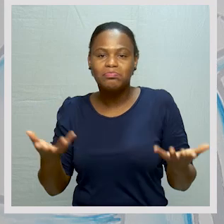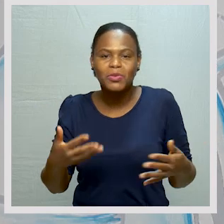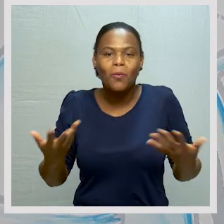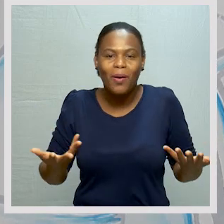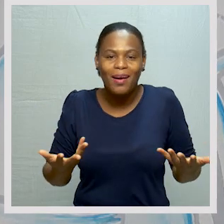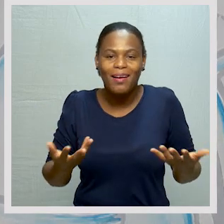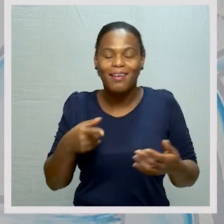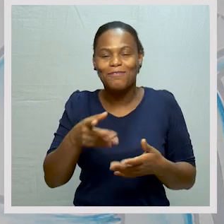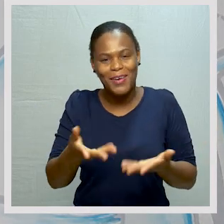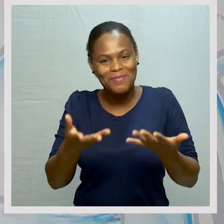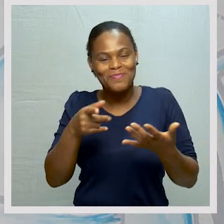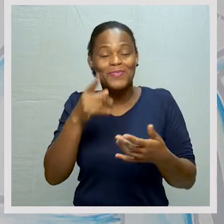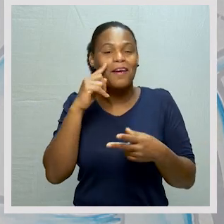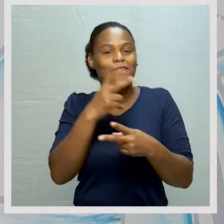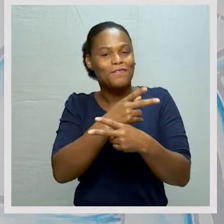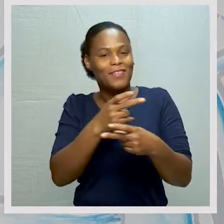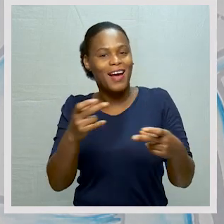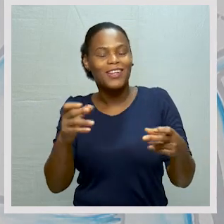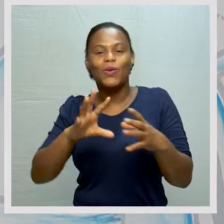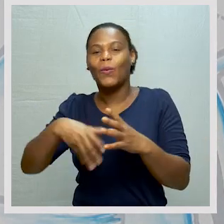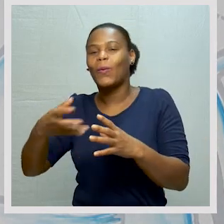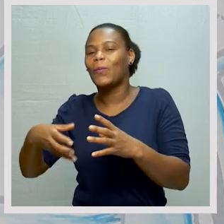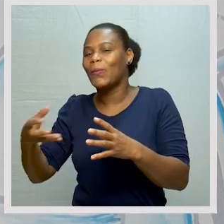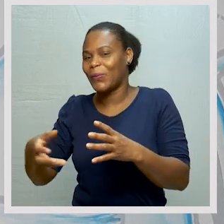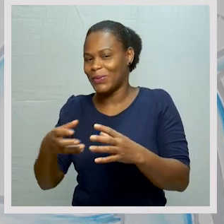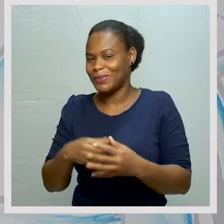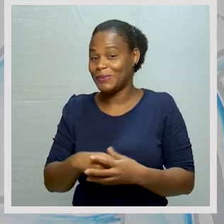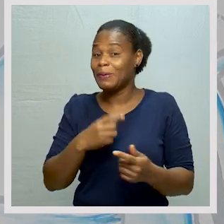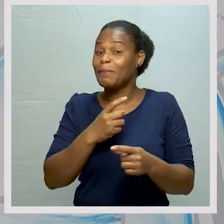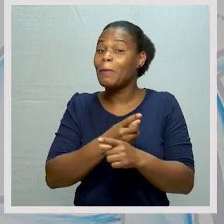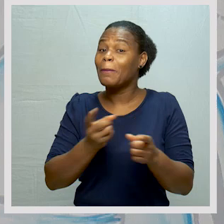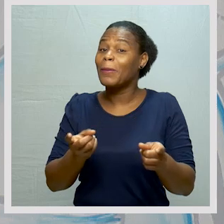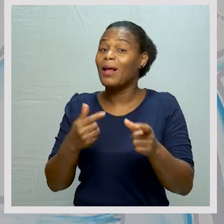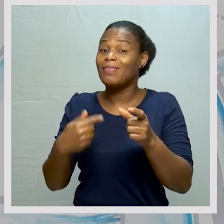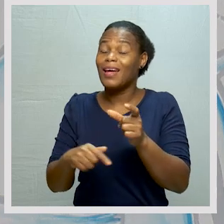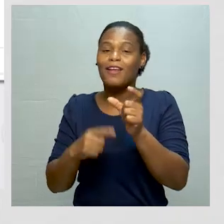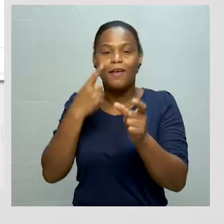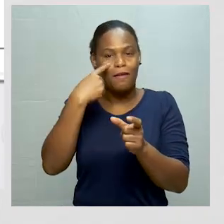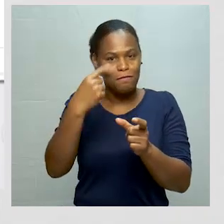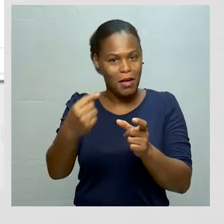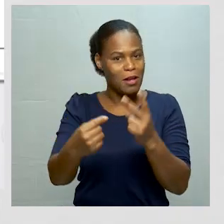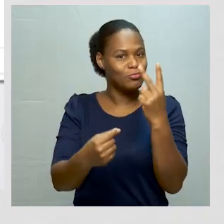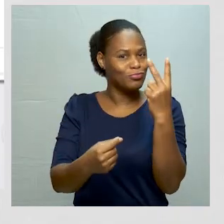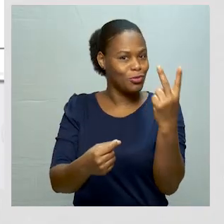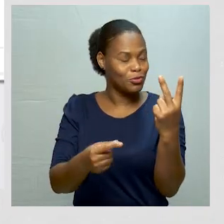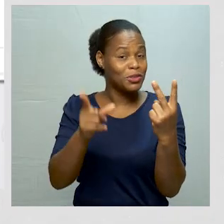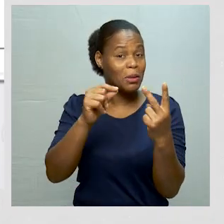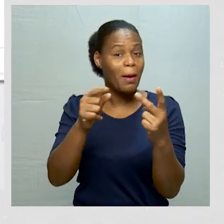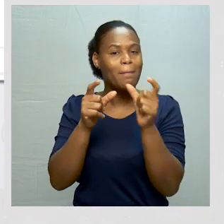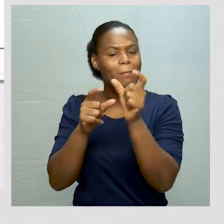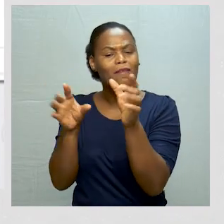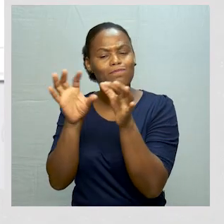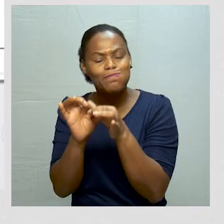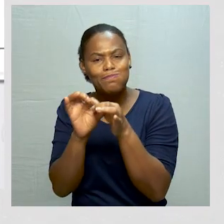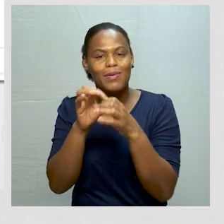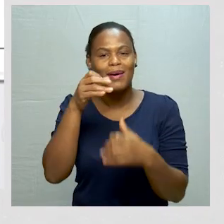Vamos, meninos? Isso mesmo, é uma frase composta, porque tem dois verbos e tem um